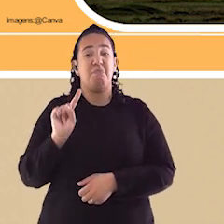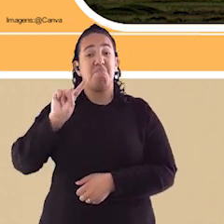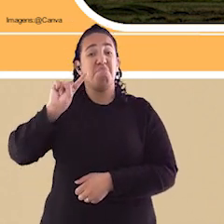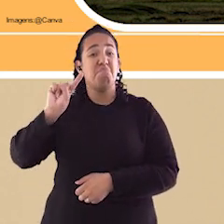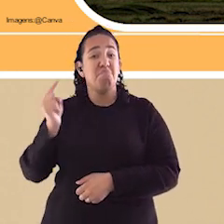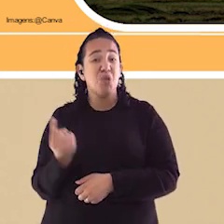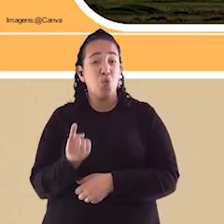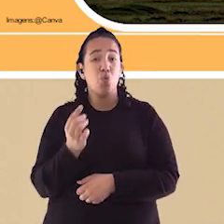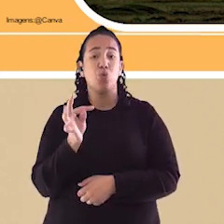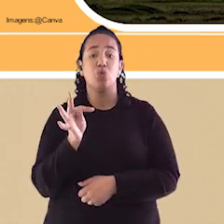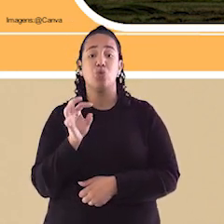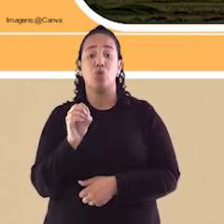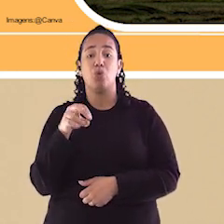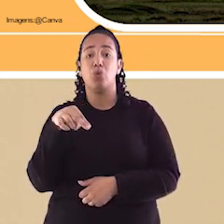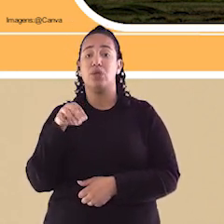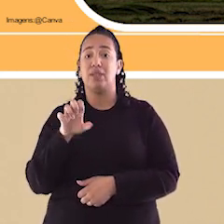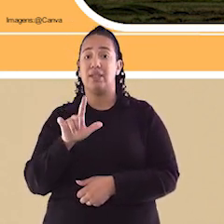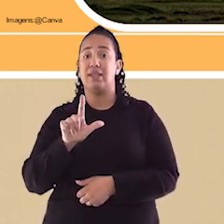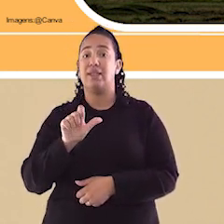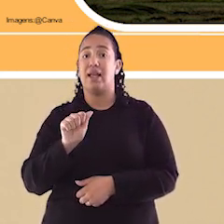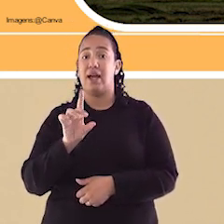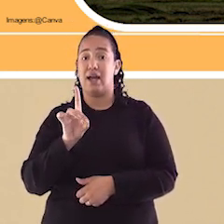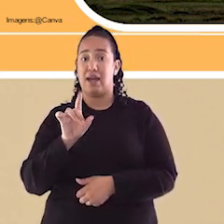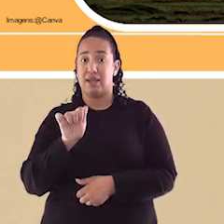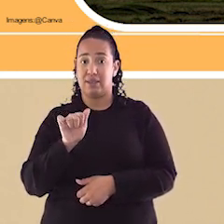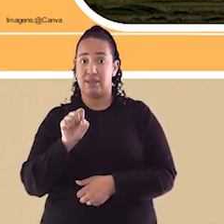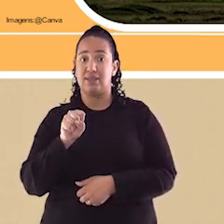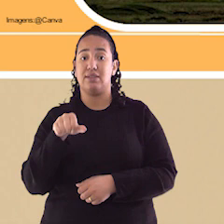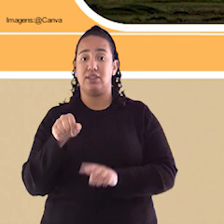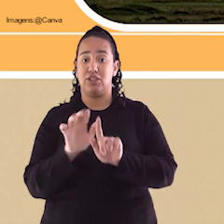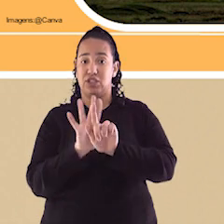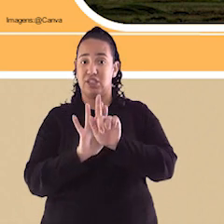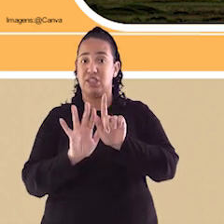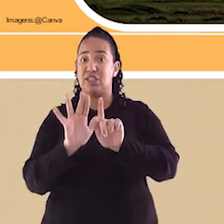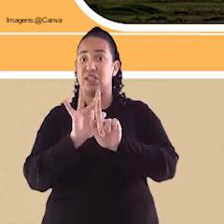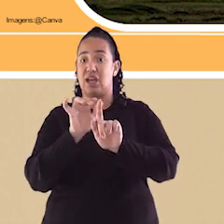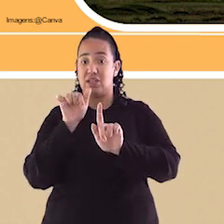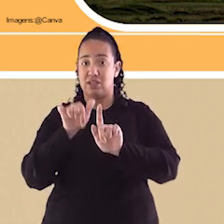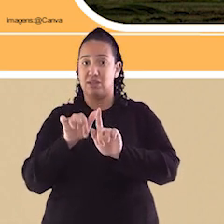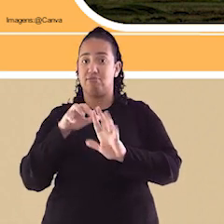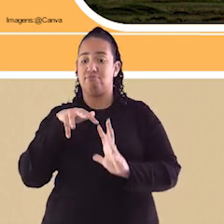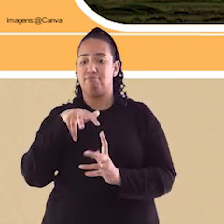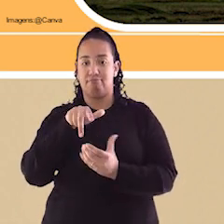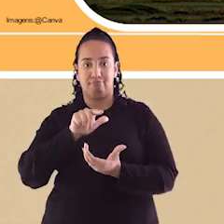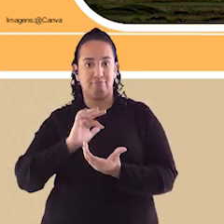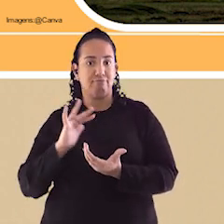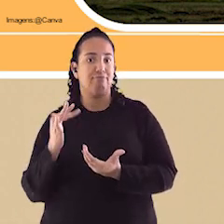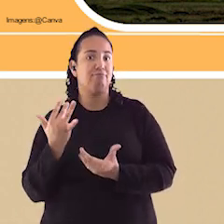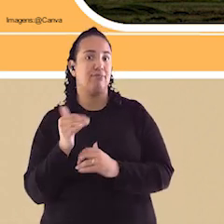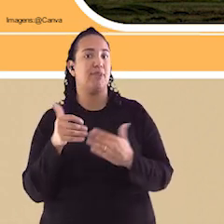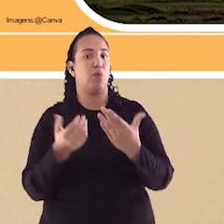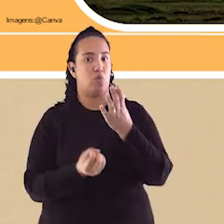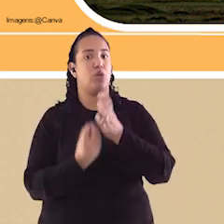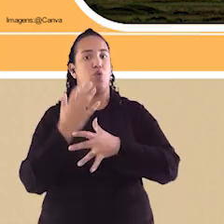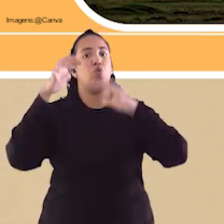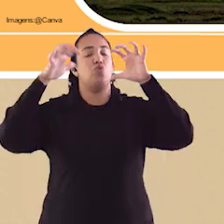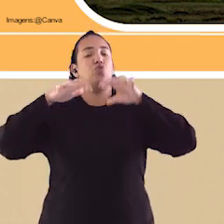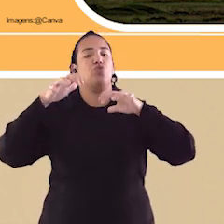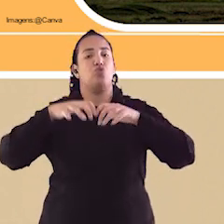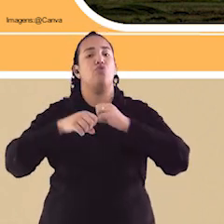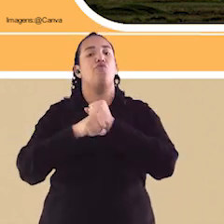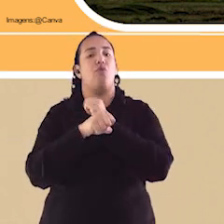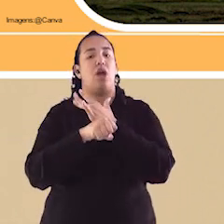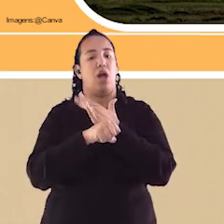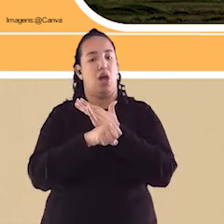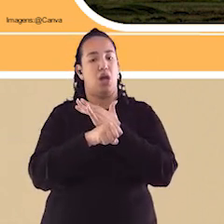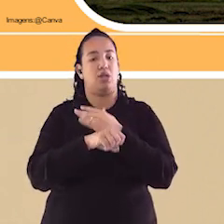1.000 toneladas diárias de gases poluentes na atmosfera, dando origem à chuva ácida. Em função dos altos índices